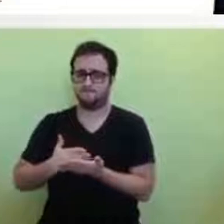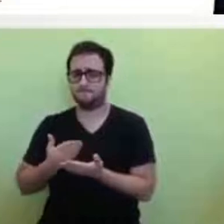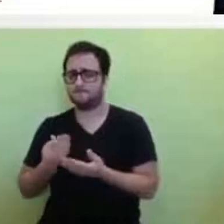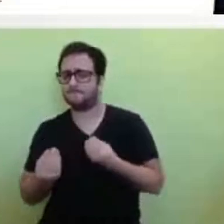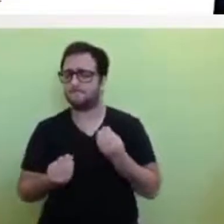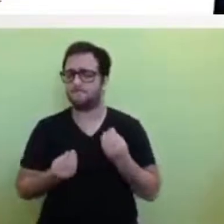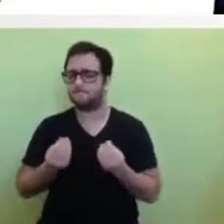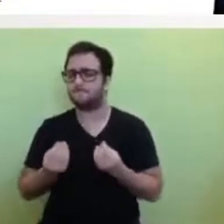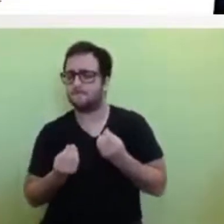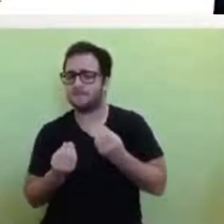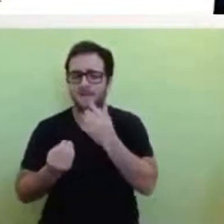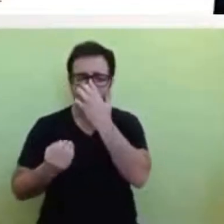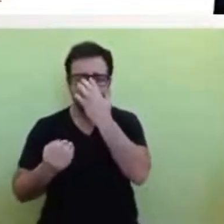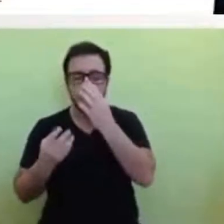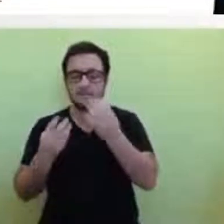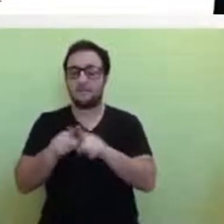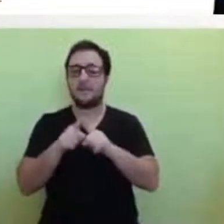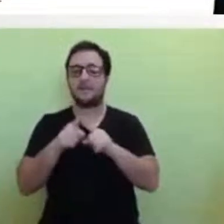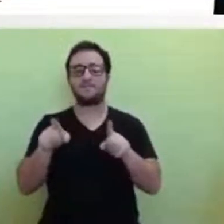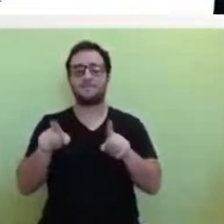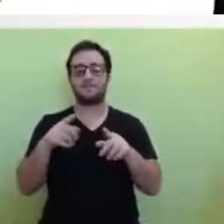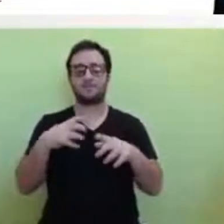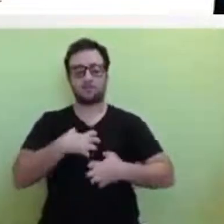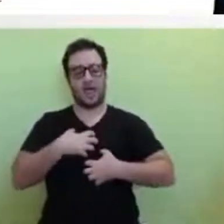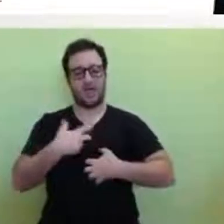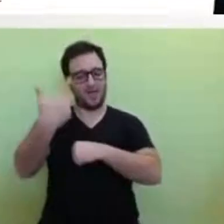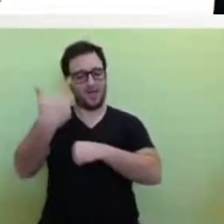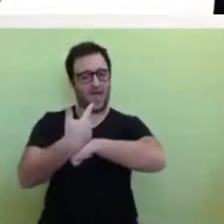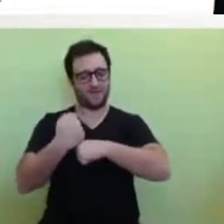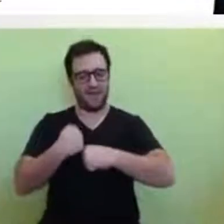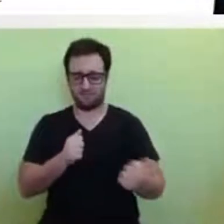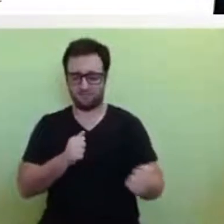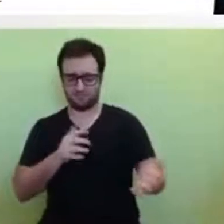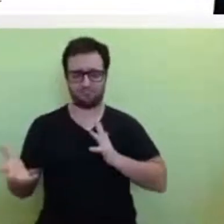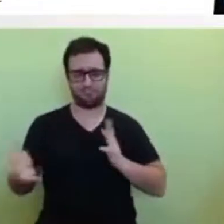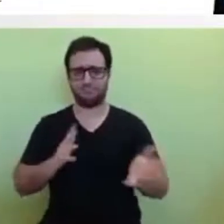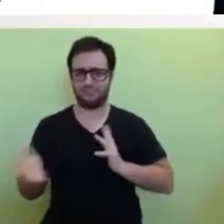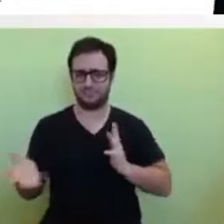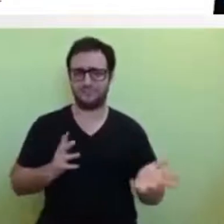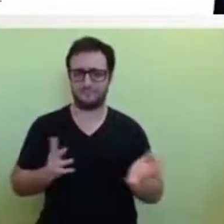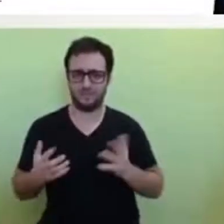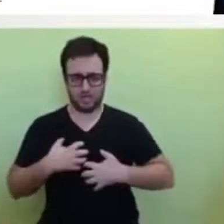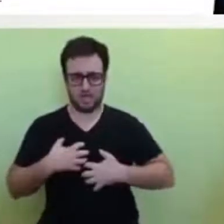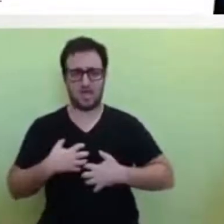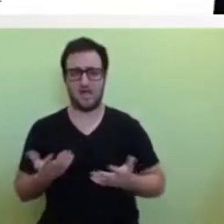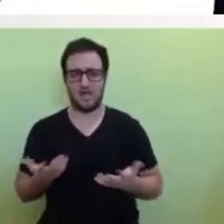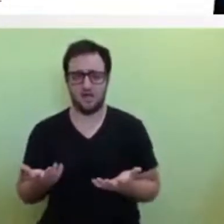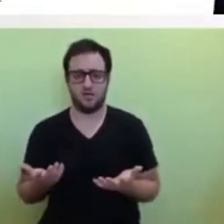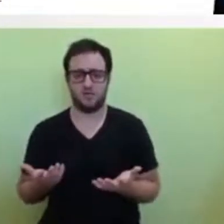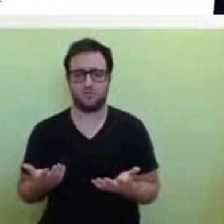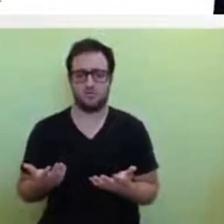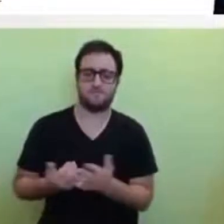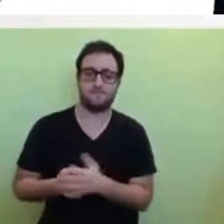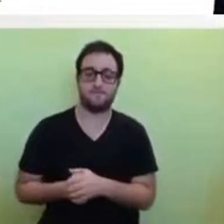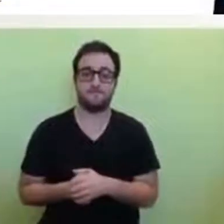de sinalizar, o seu estilo, sua forma de entender e de ler o texto, vai ser uma interpretação. Então, na verdade,